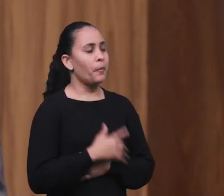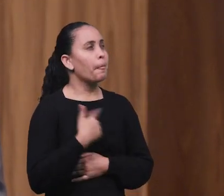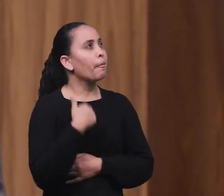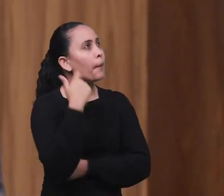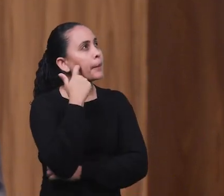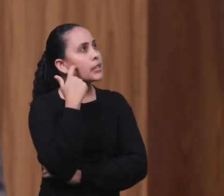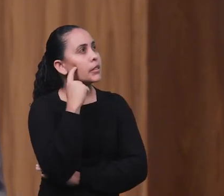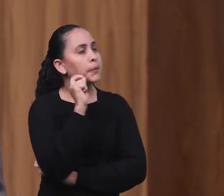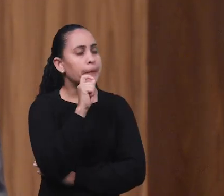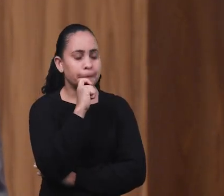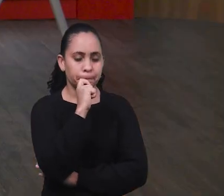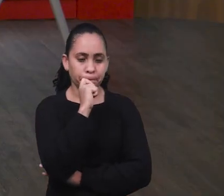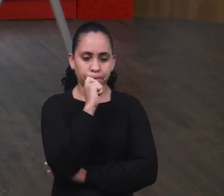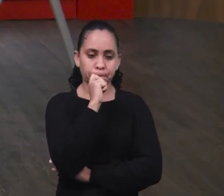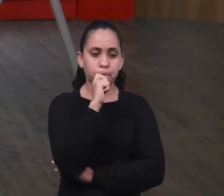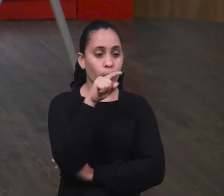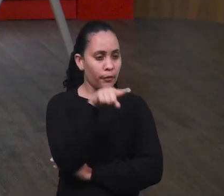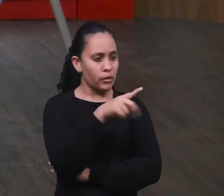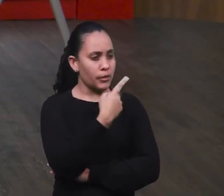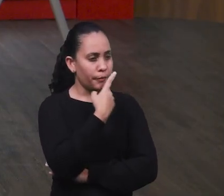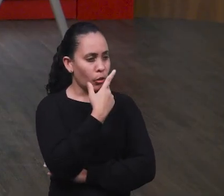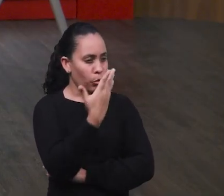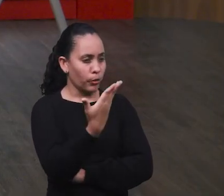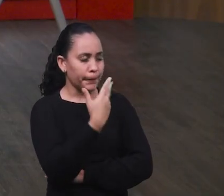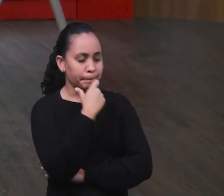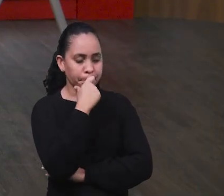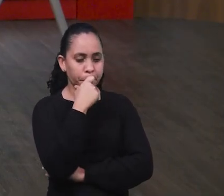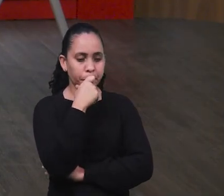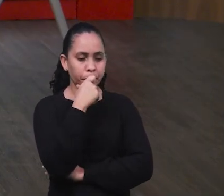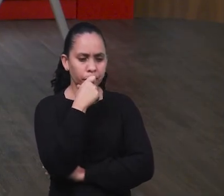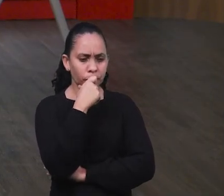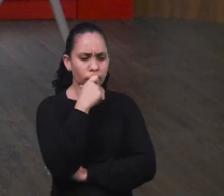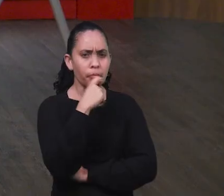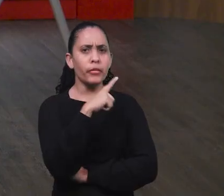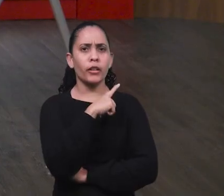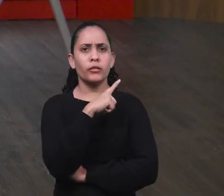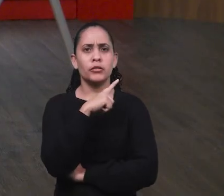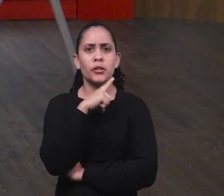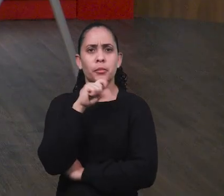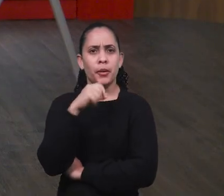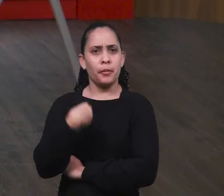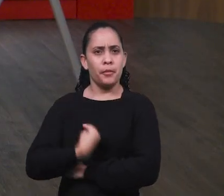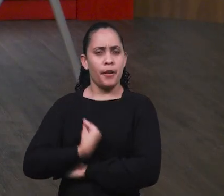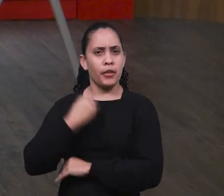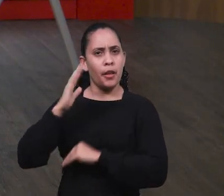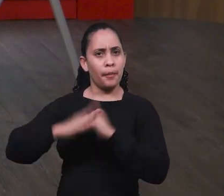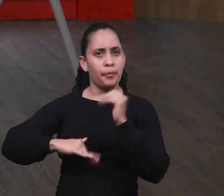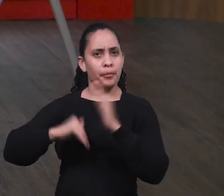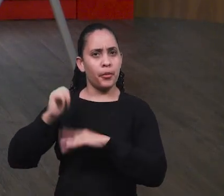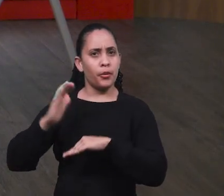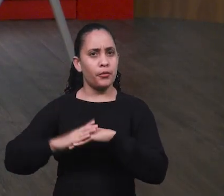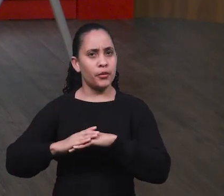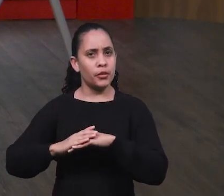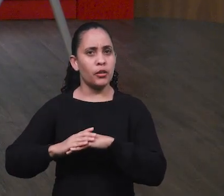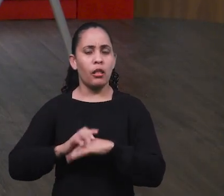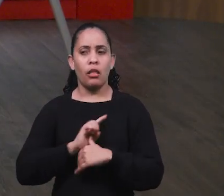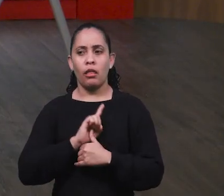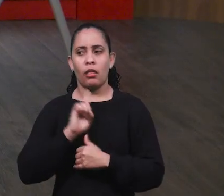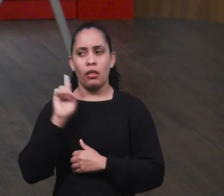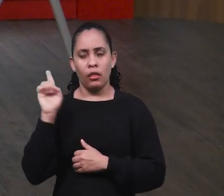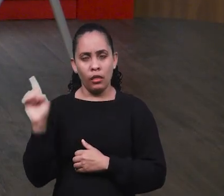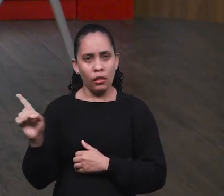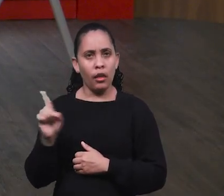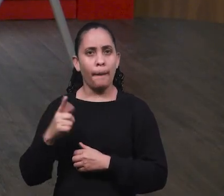eu estava pensando aqui no que você falou e eu tive uma vida profissional dentro